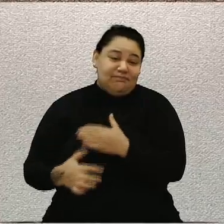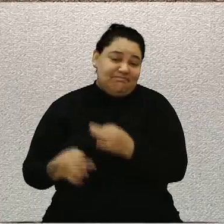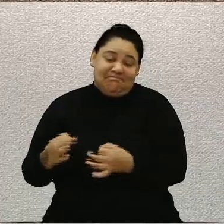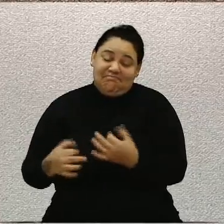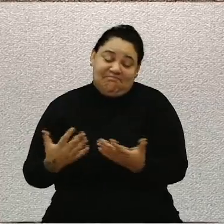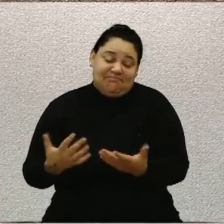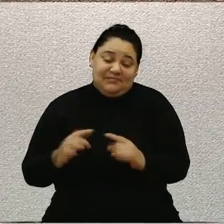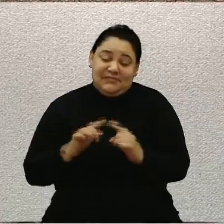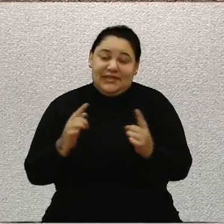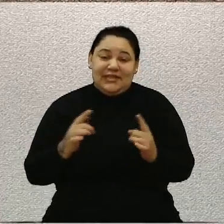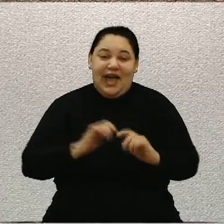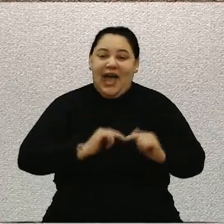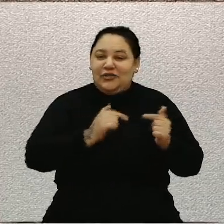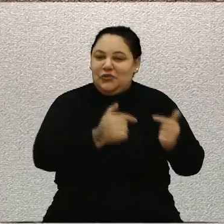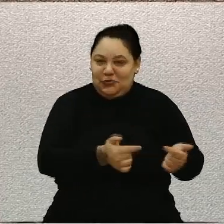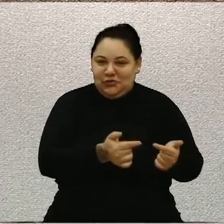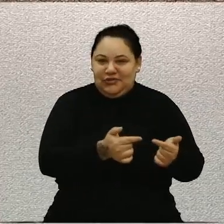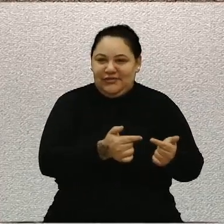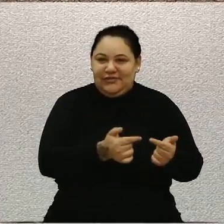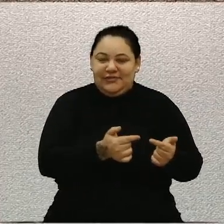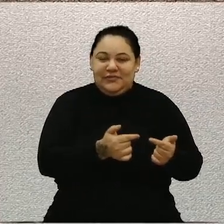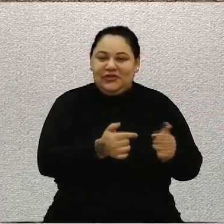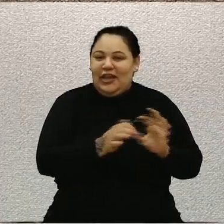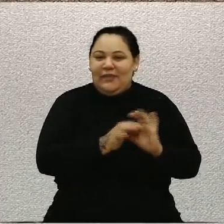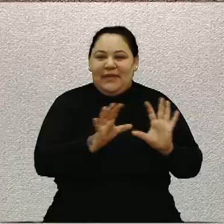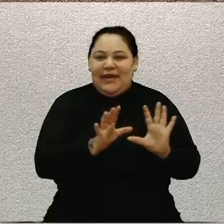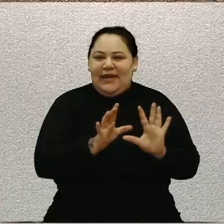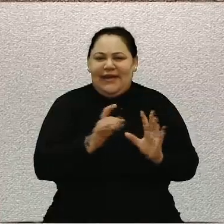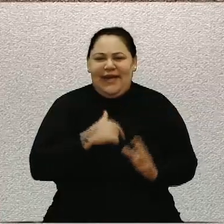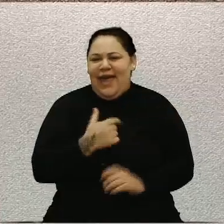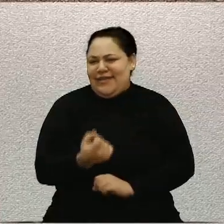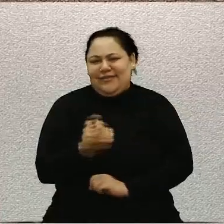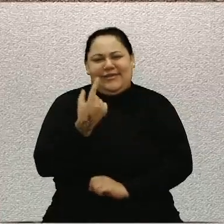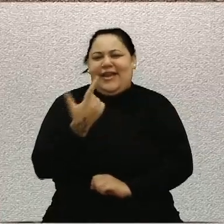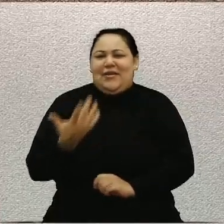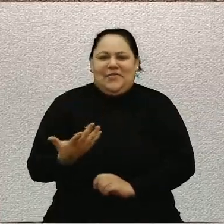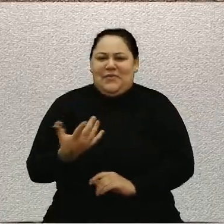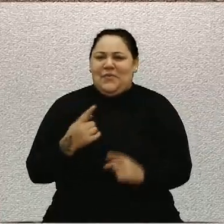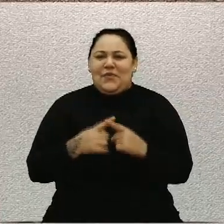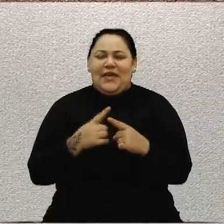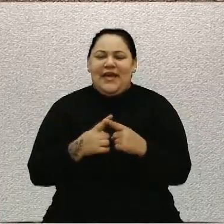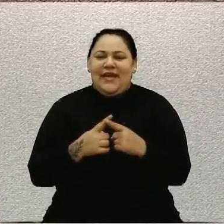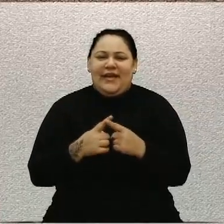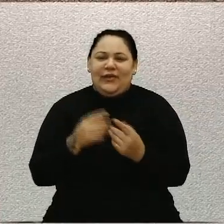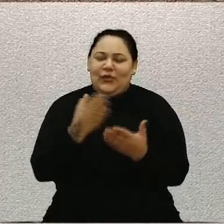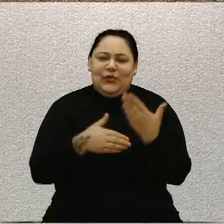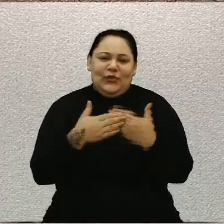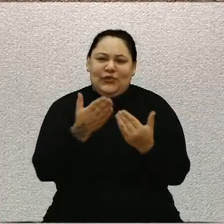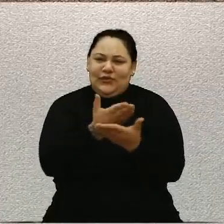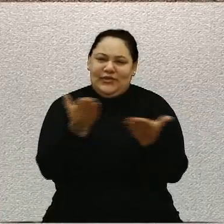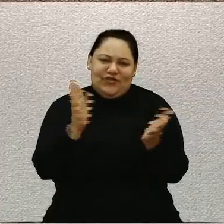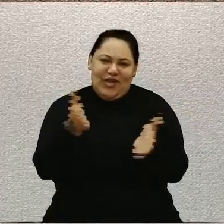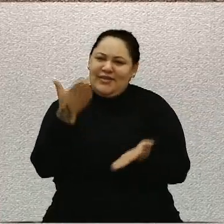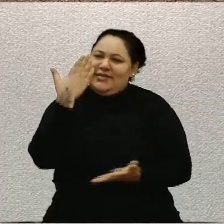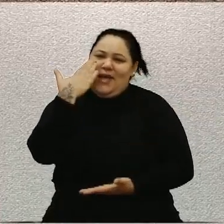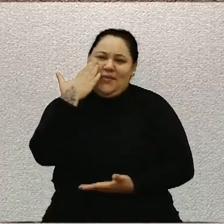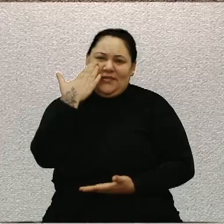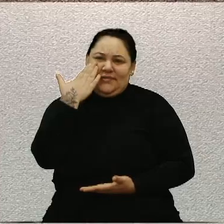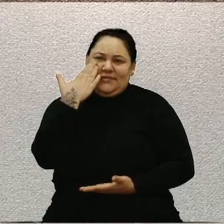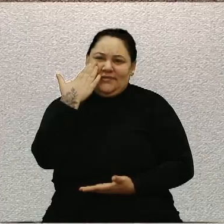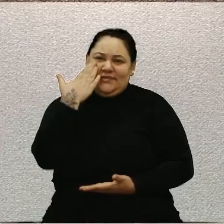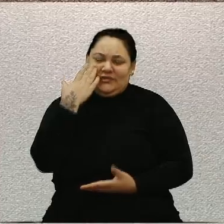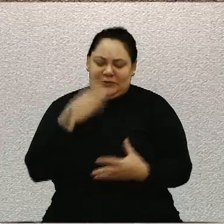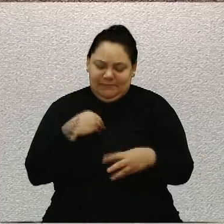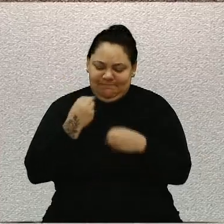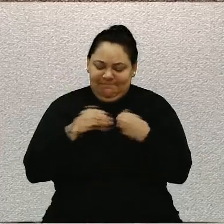medida, ela causa, vamos dizer, estranheza, porque todos nós sabemos o efeito